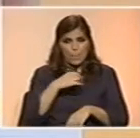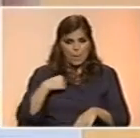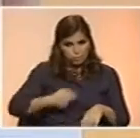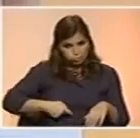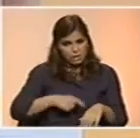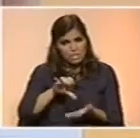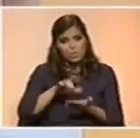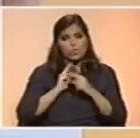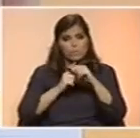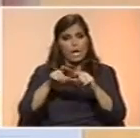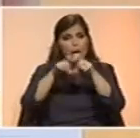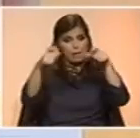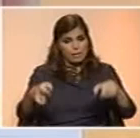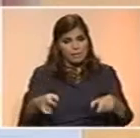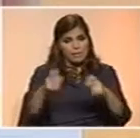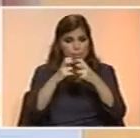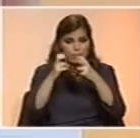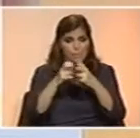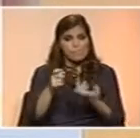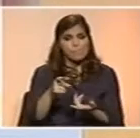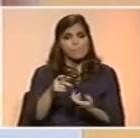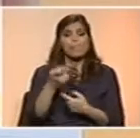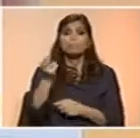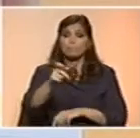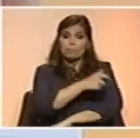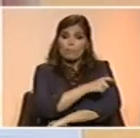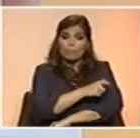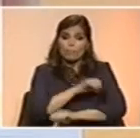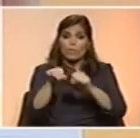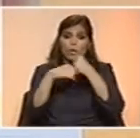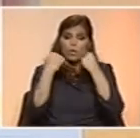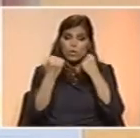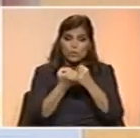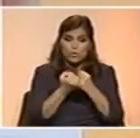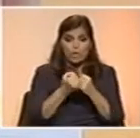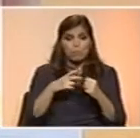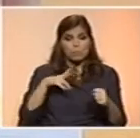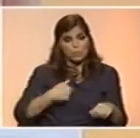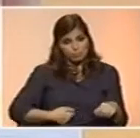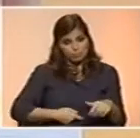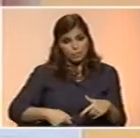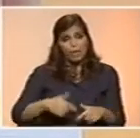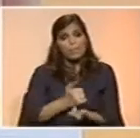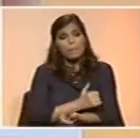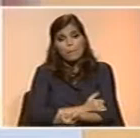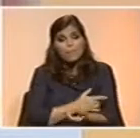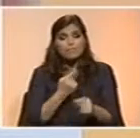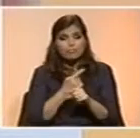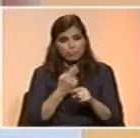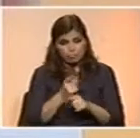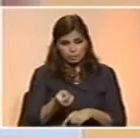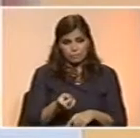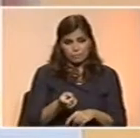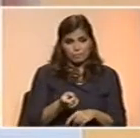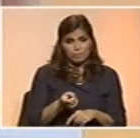Centro Hospitalar Vila Nova de Gaia, Espinho. Está aqui a representar também a Sociedade Portuguesa de Endocrinologia, Diabetes e Metabolismo. As